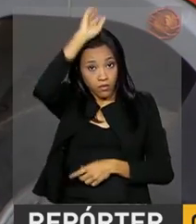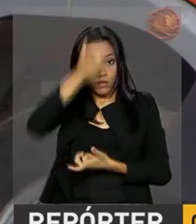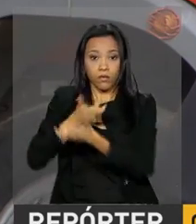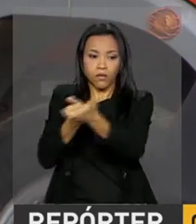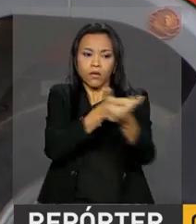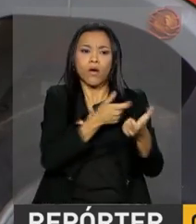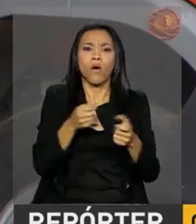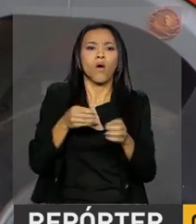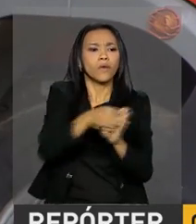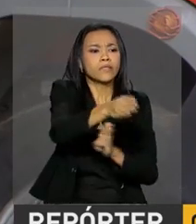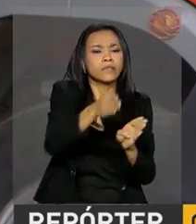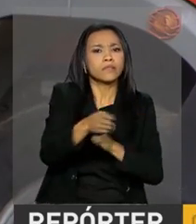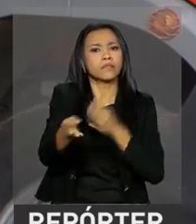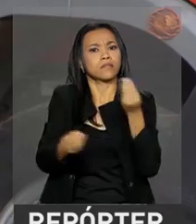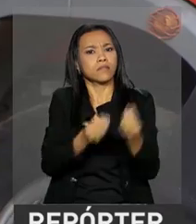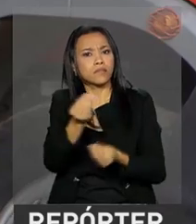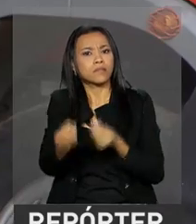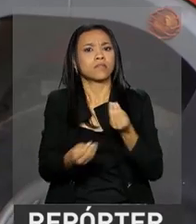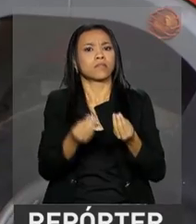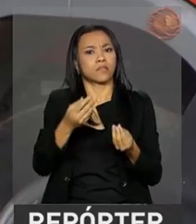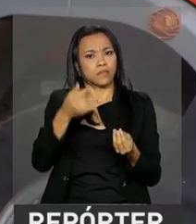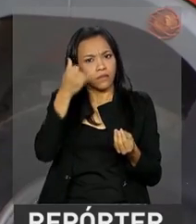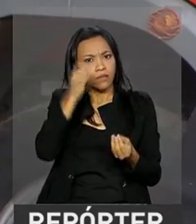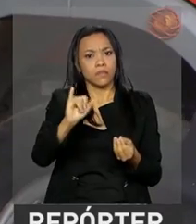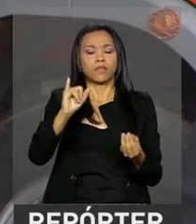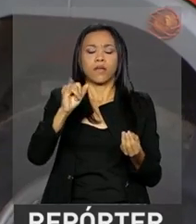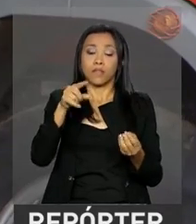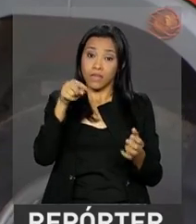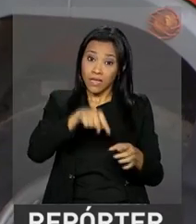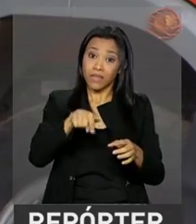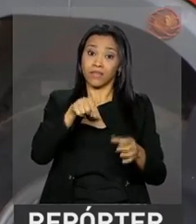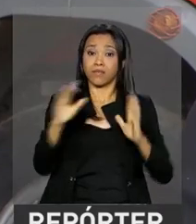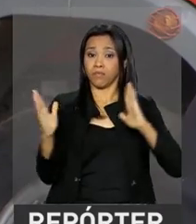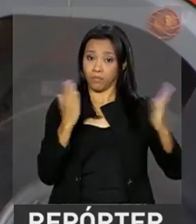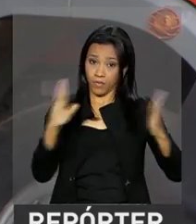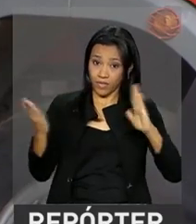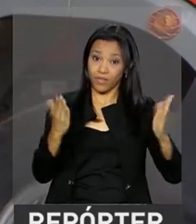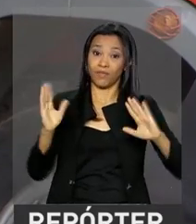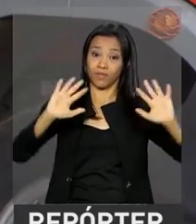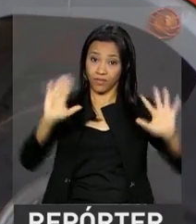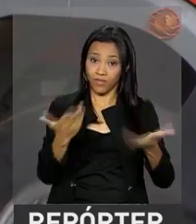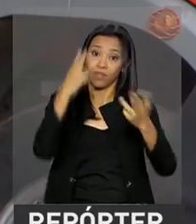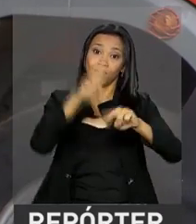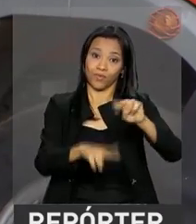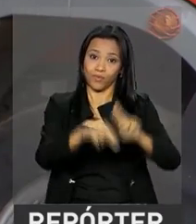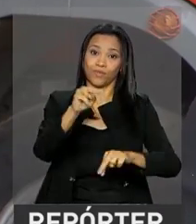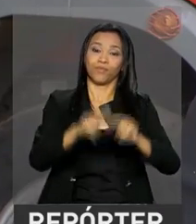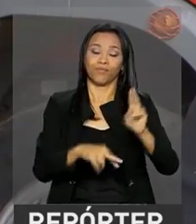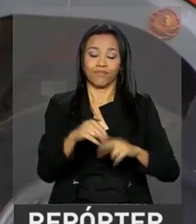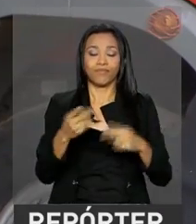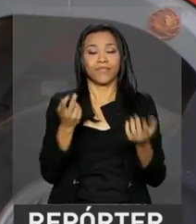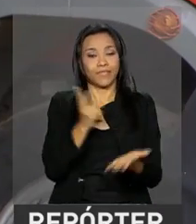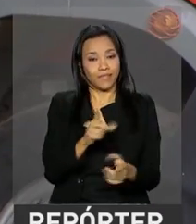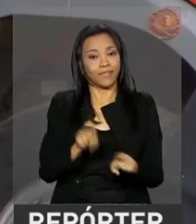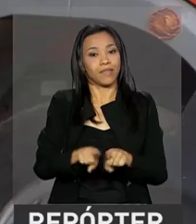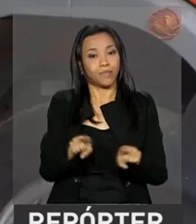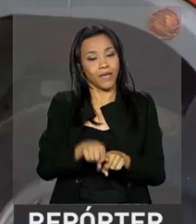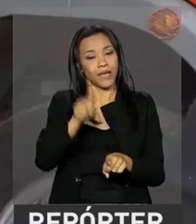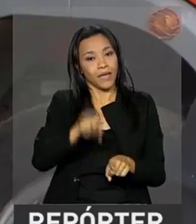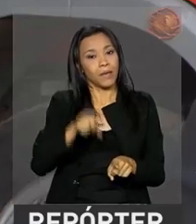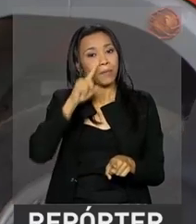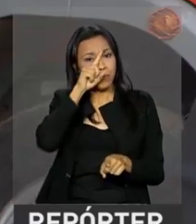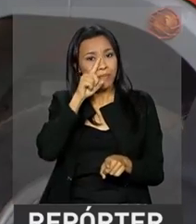provocados pela prática de soltar balões principalmente nesta época próximo às festas jenas que também é o período da